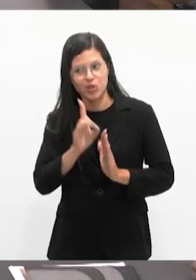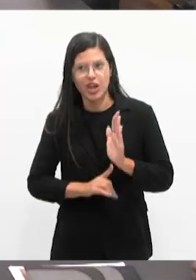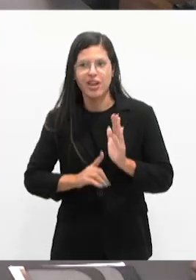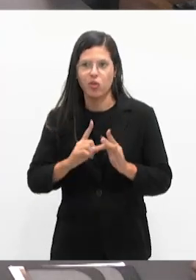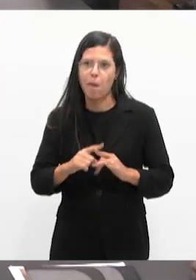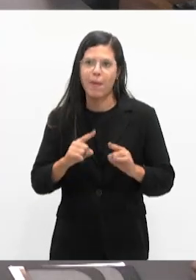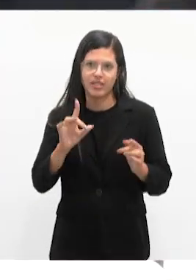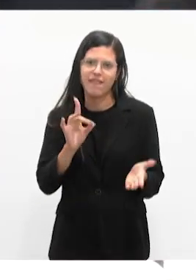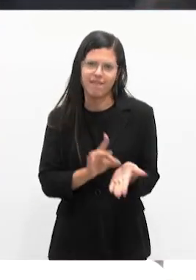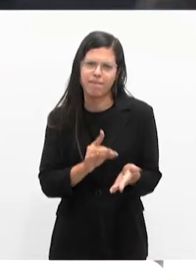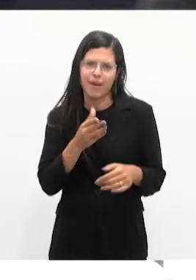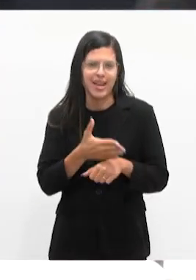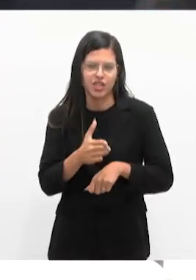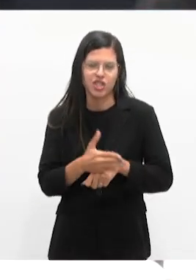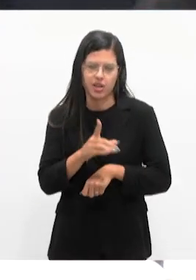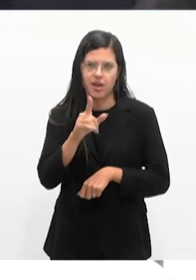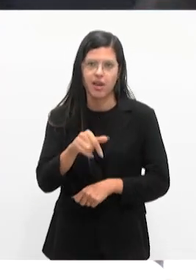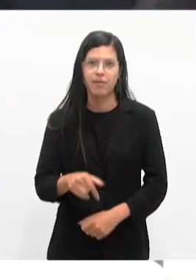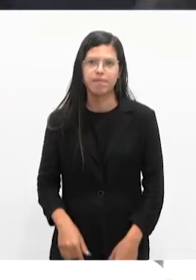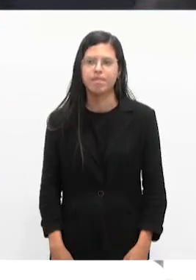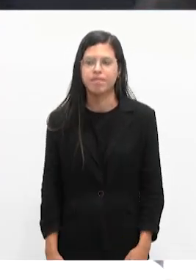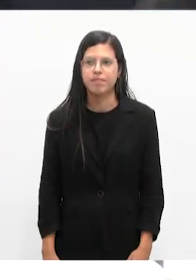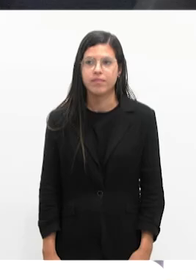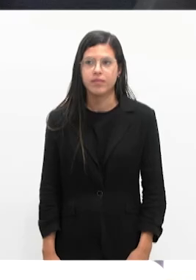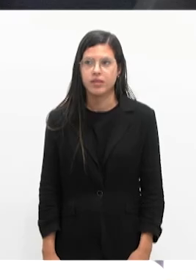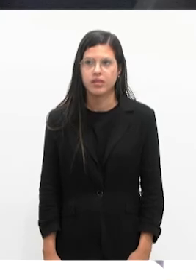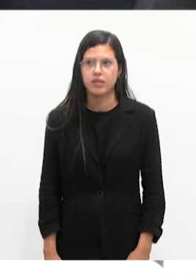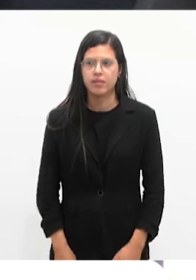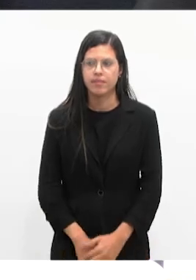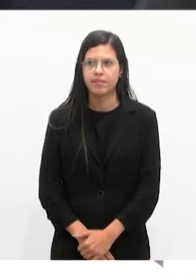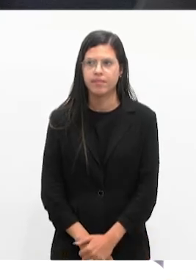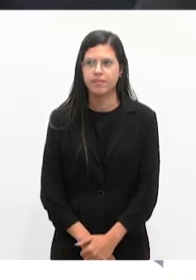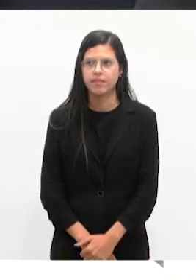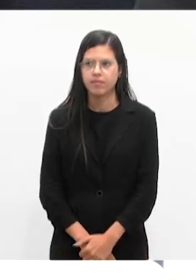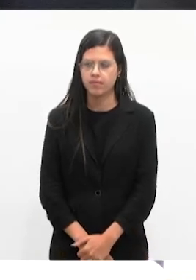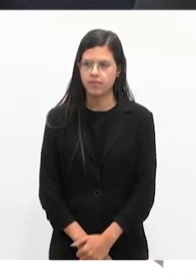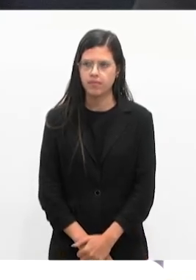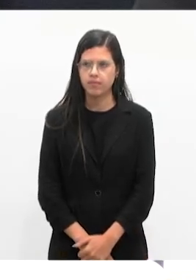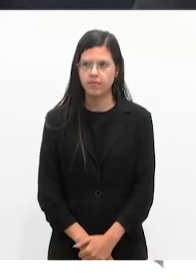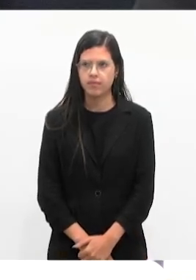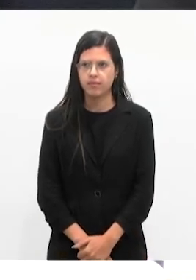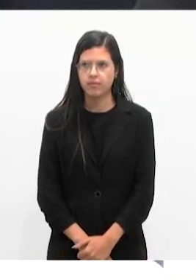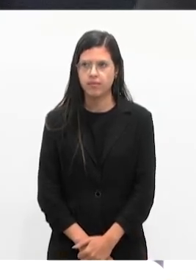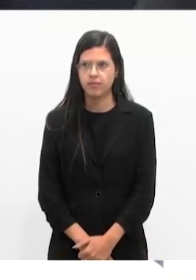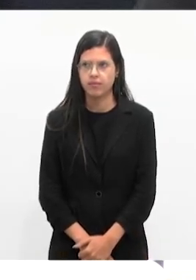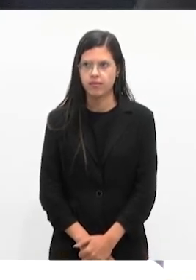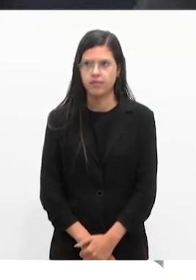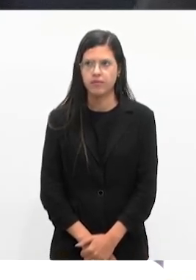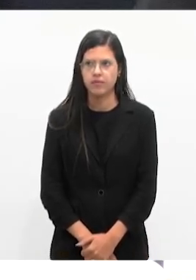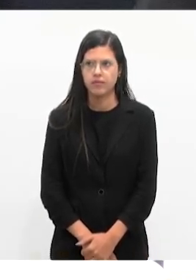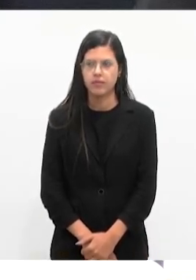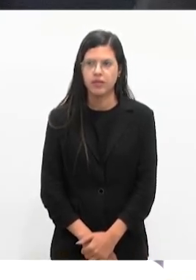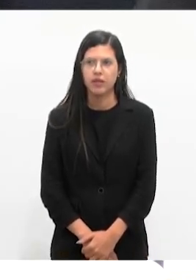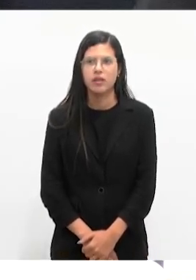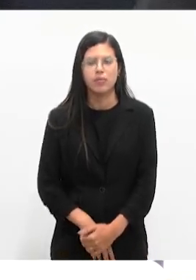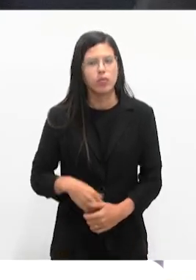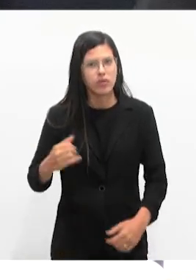mas seria necessário, senhor presidente, que o senhor falasse com o presidente